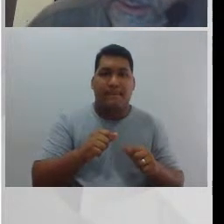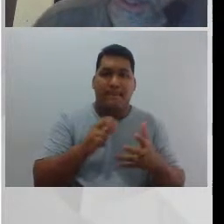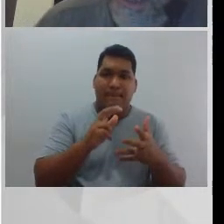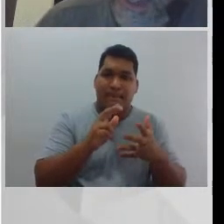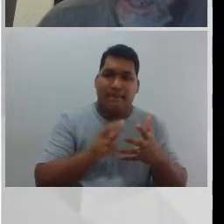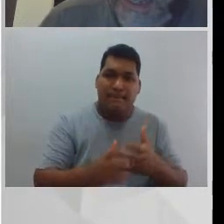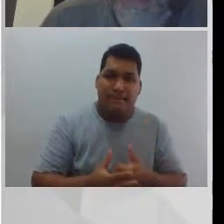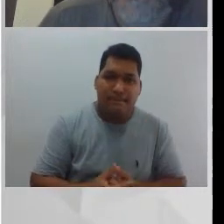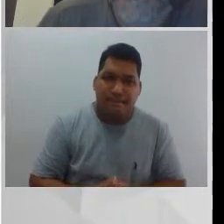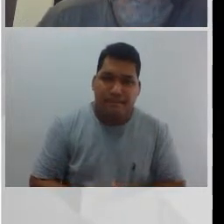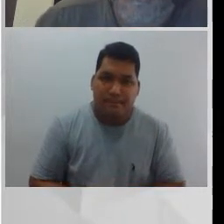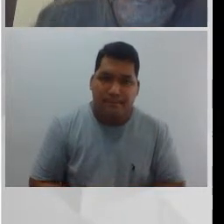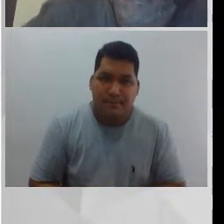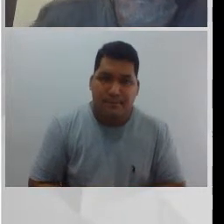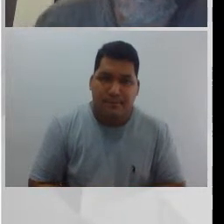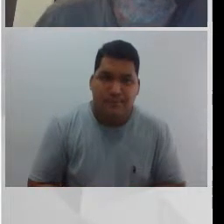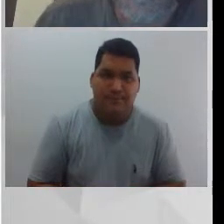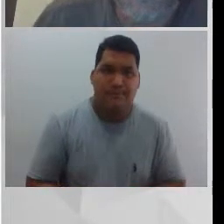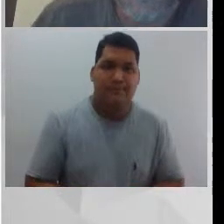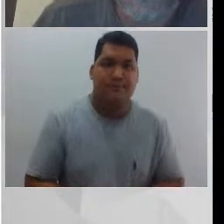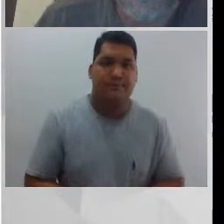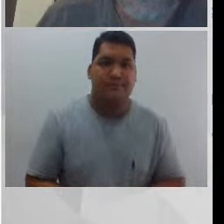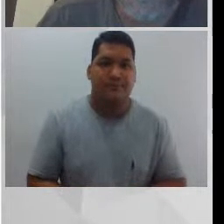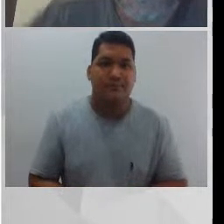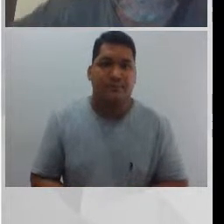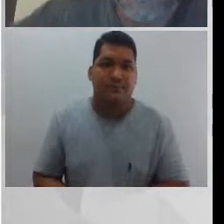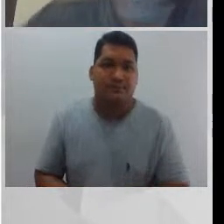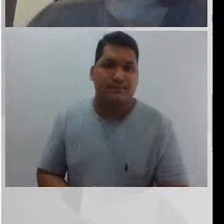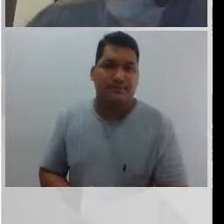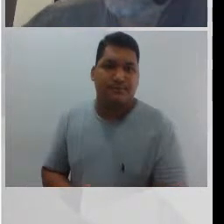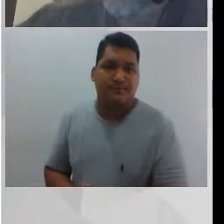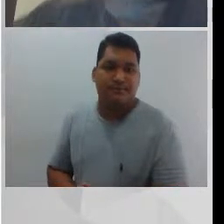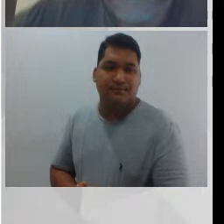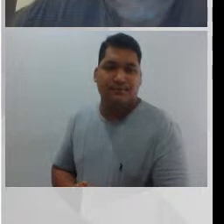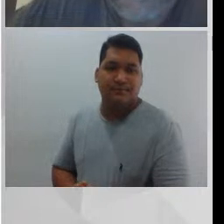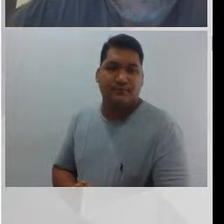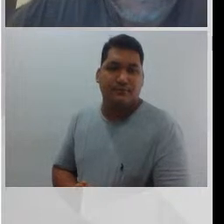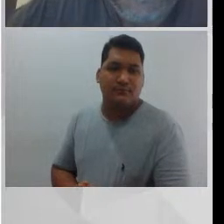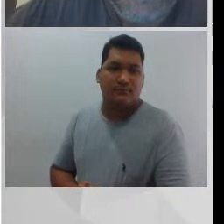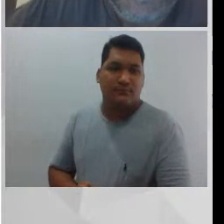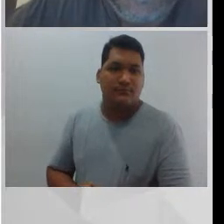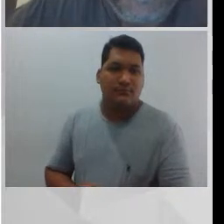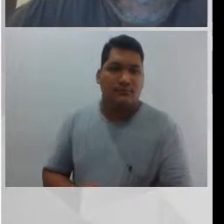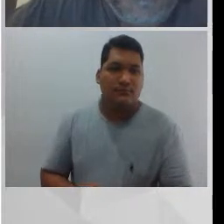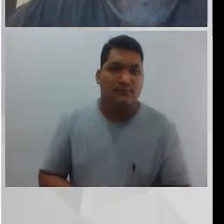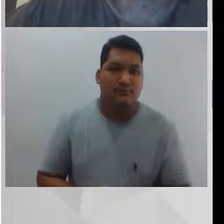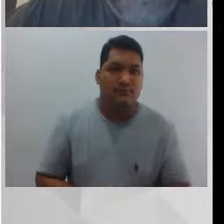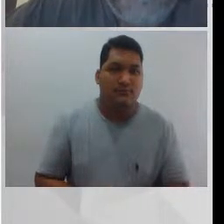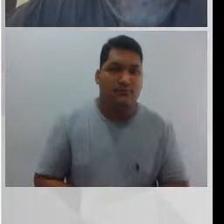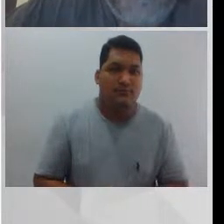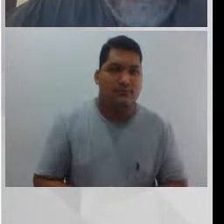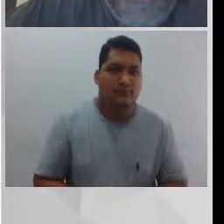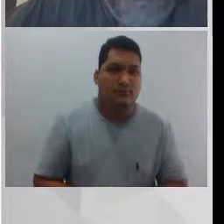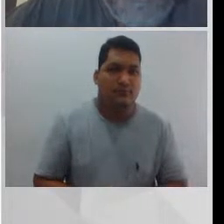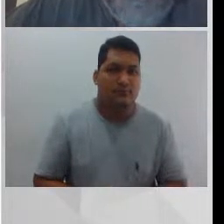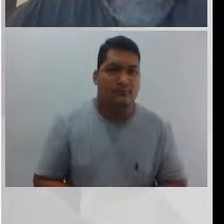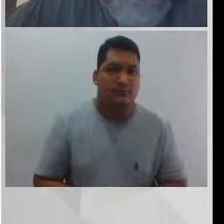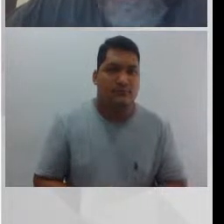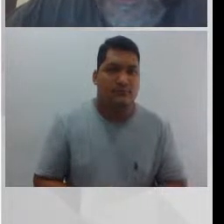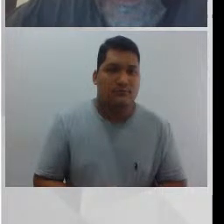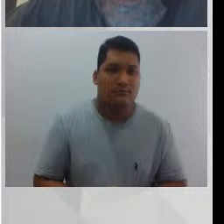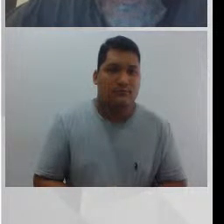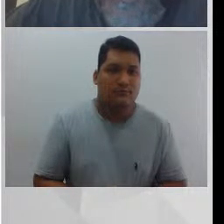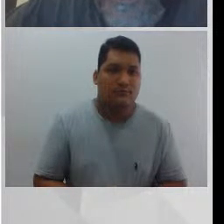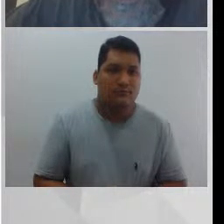filhos herdavam características fenotípicas dos pais, né? Aí o trabalho do Mendel,